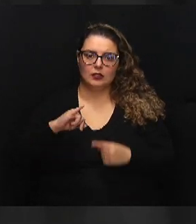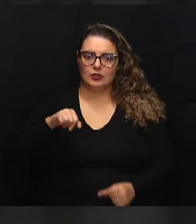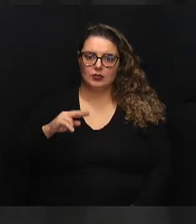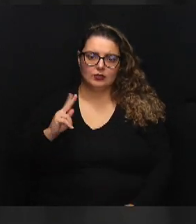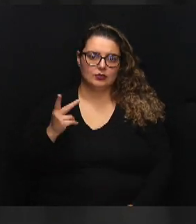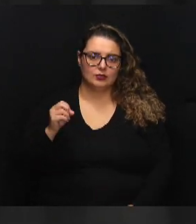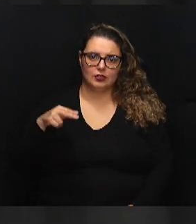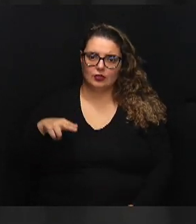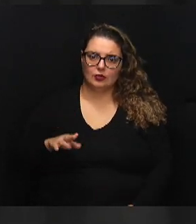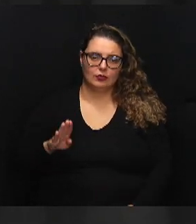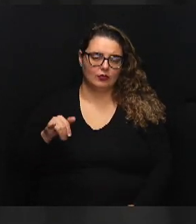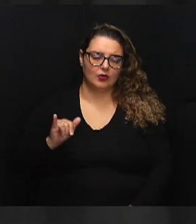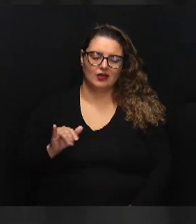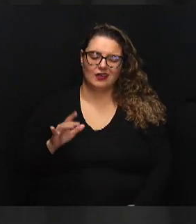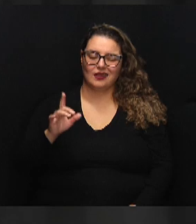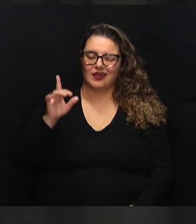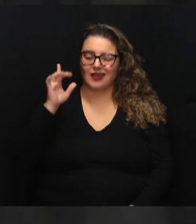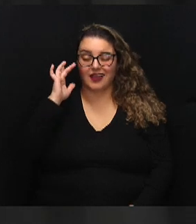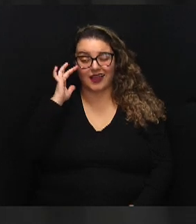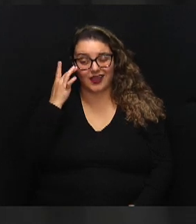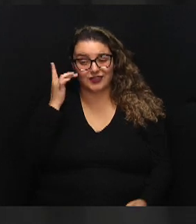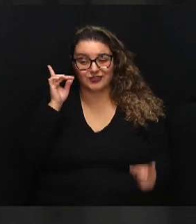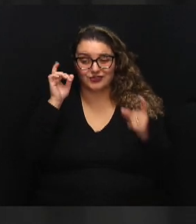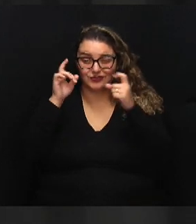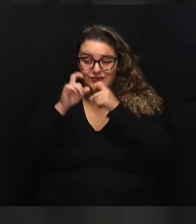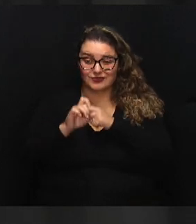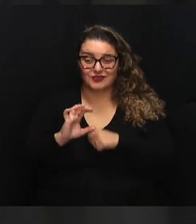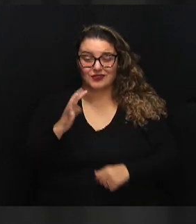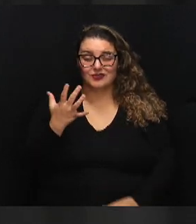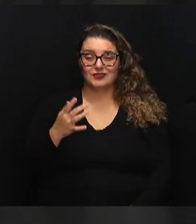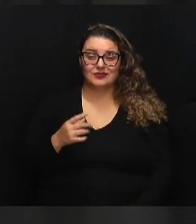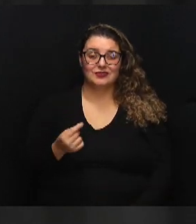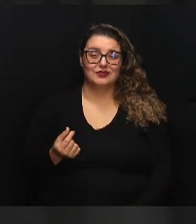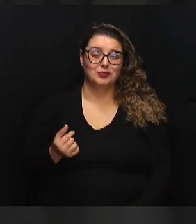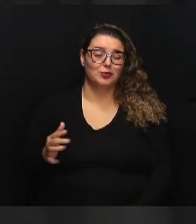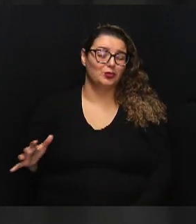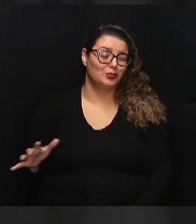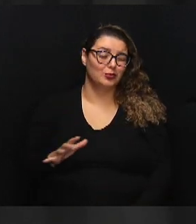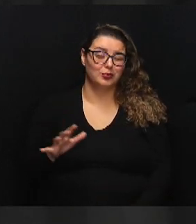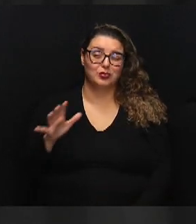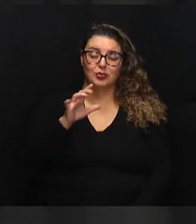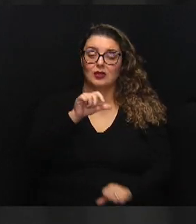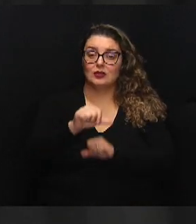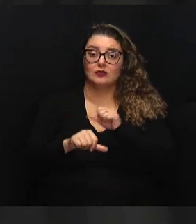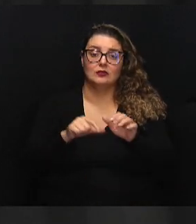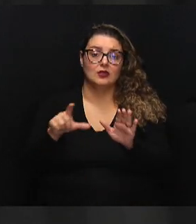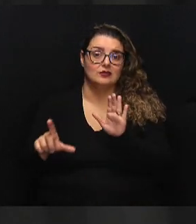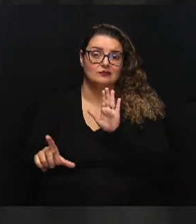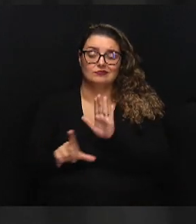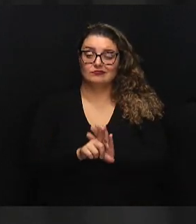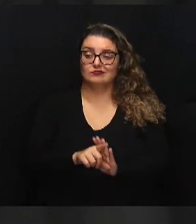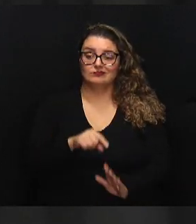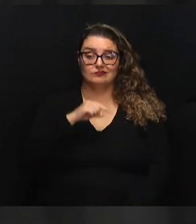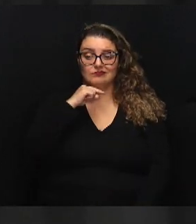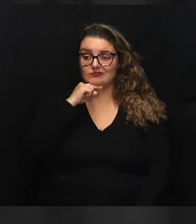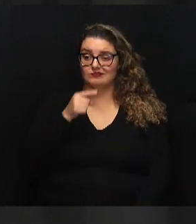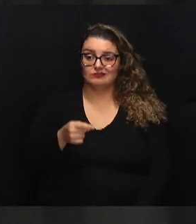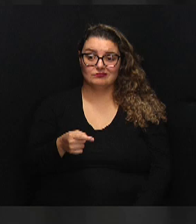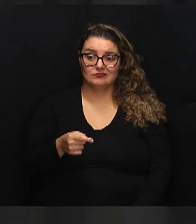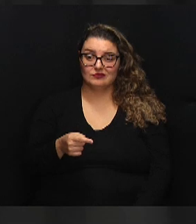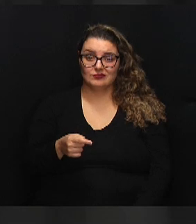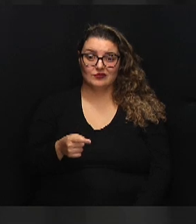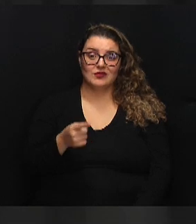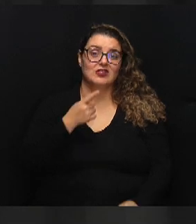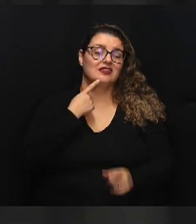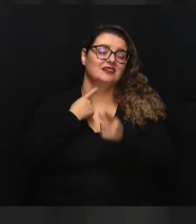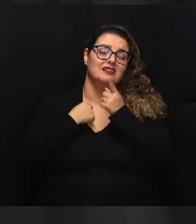difícil sair. É uma obra cara e tem que se mudar a lei, mas ninguém tem essa